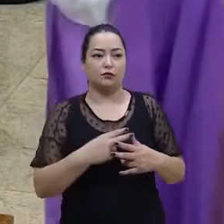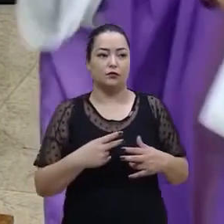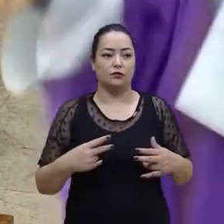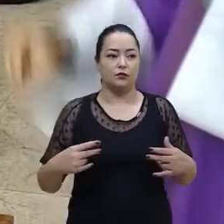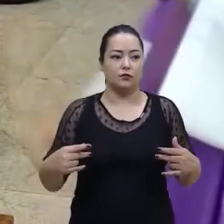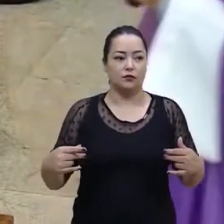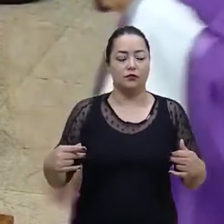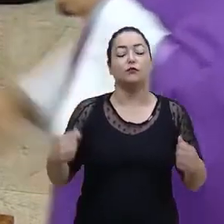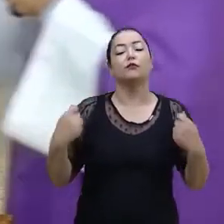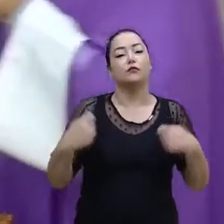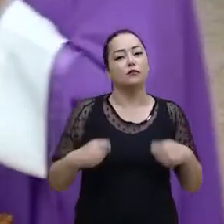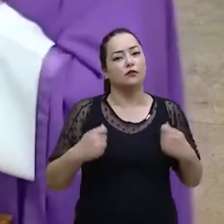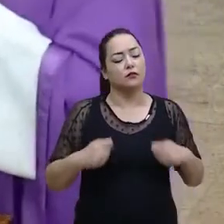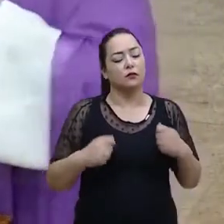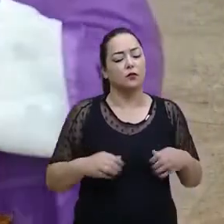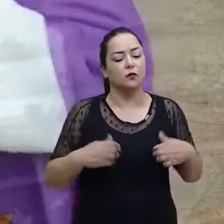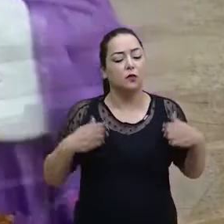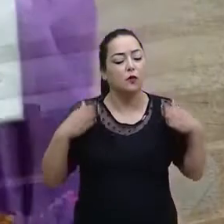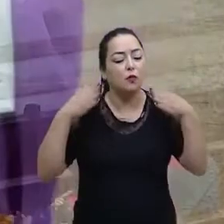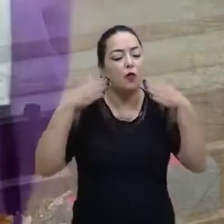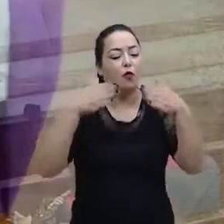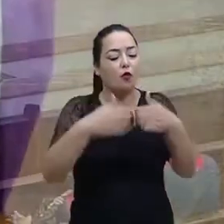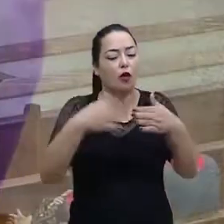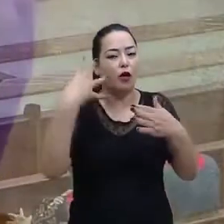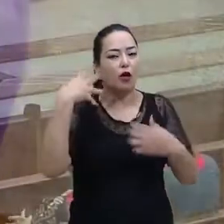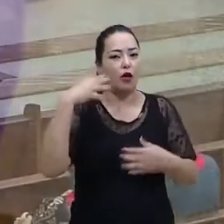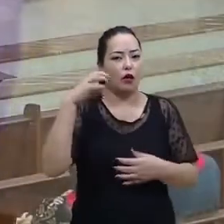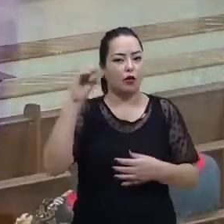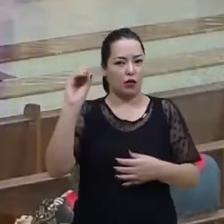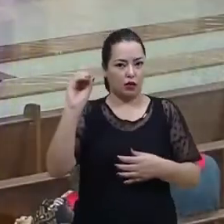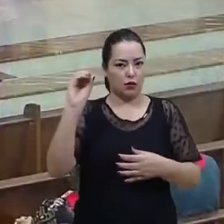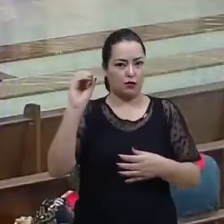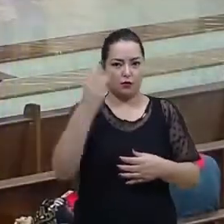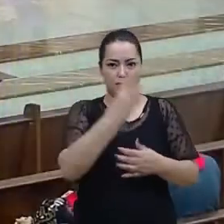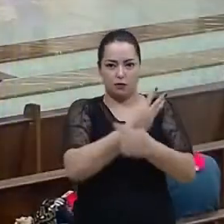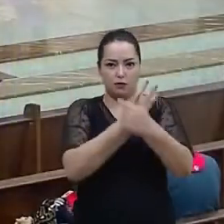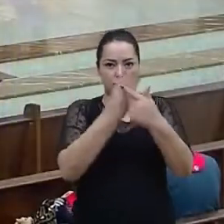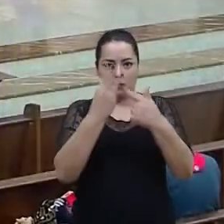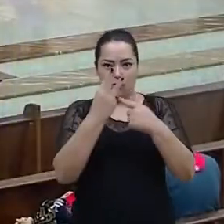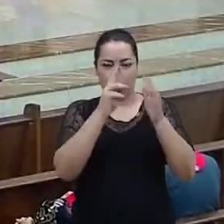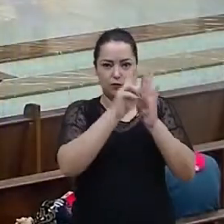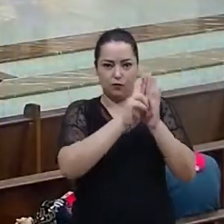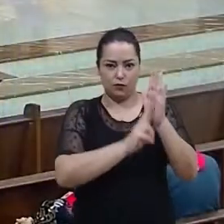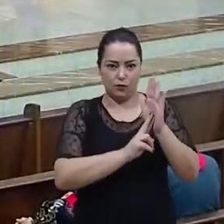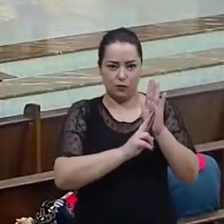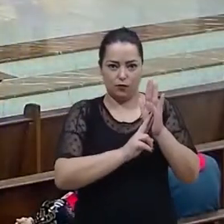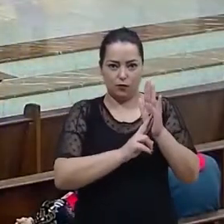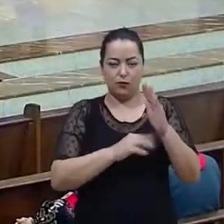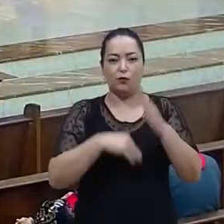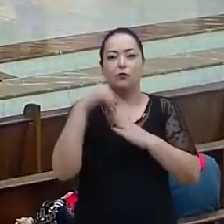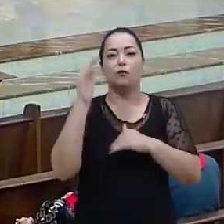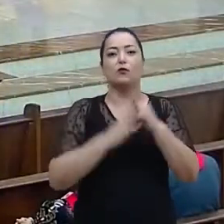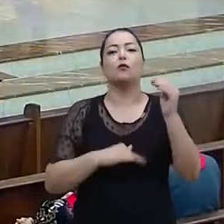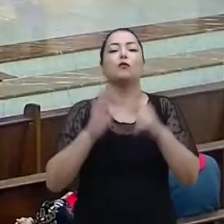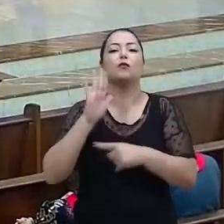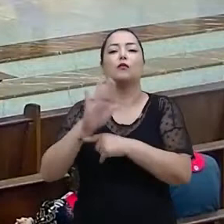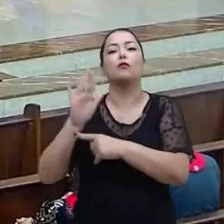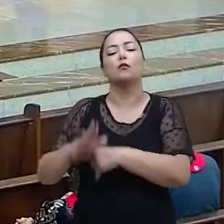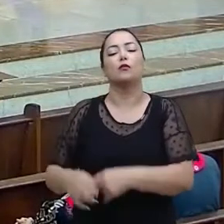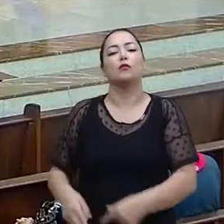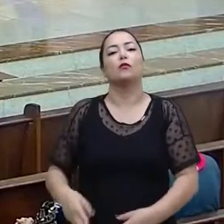esse ficar nessa Quaresma essas três coisas essas três dimensões para ficar uma qualidade de